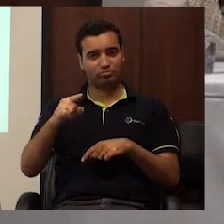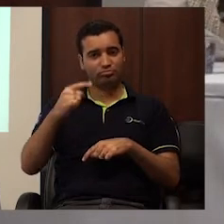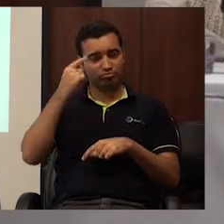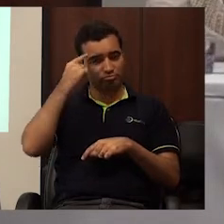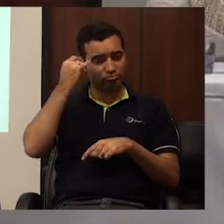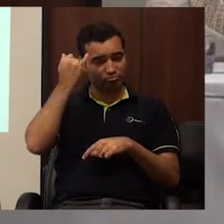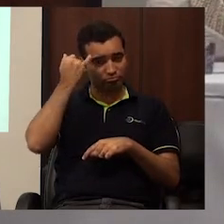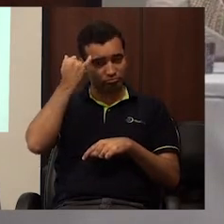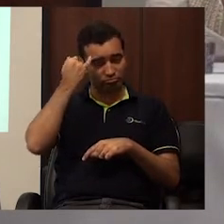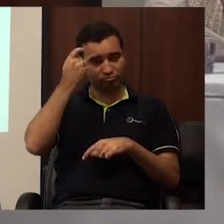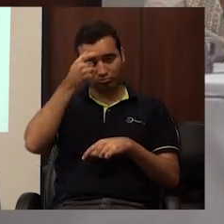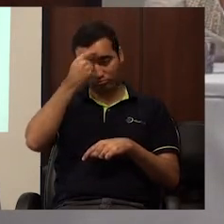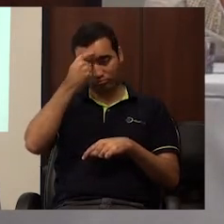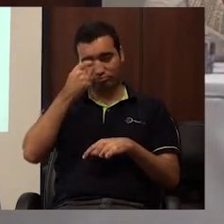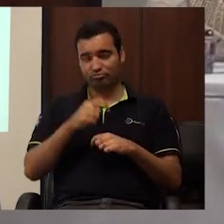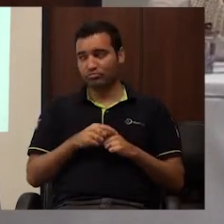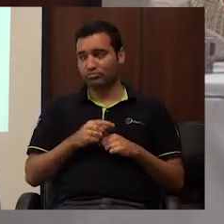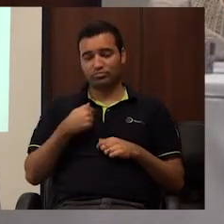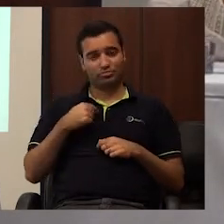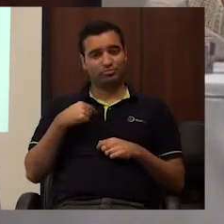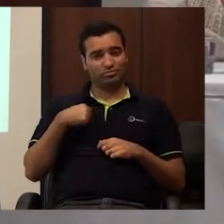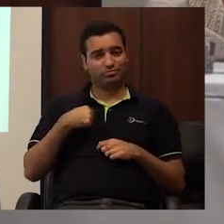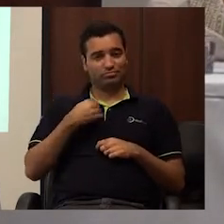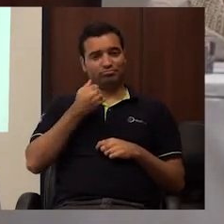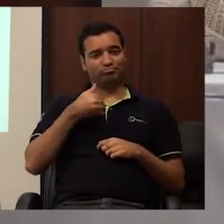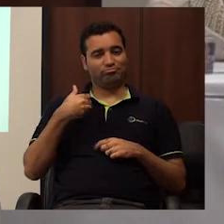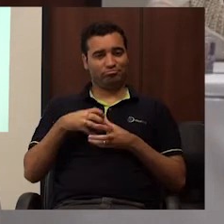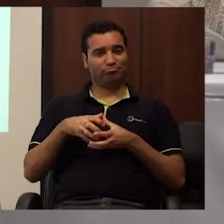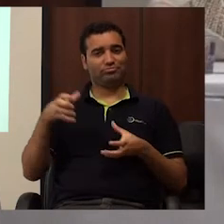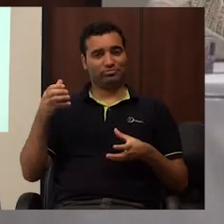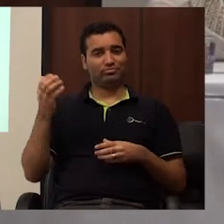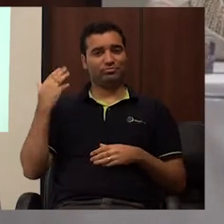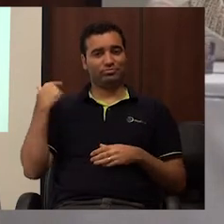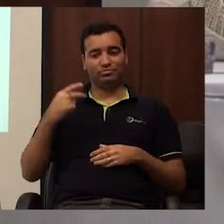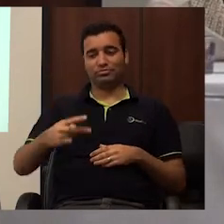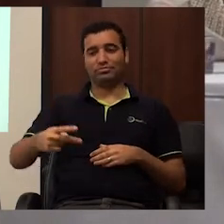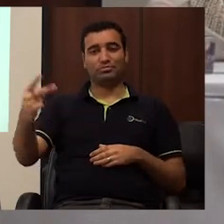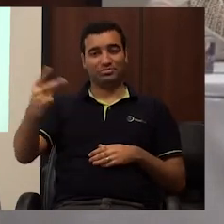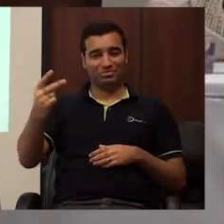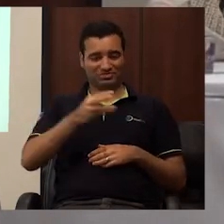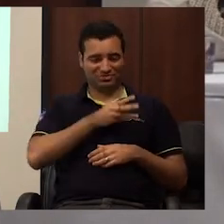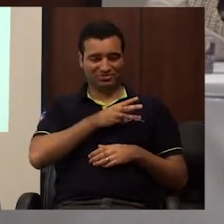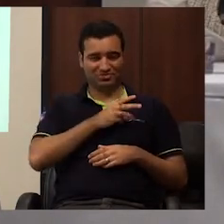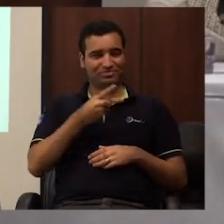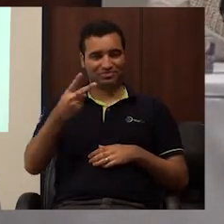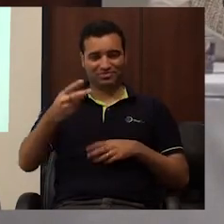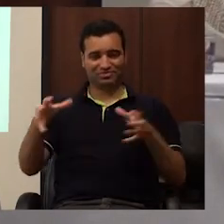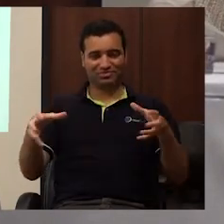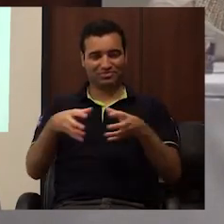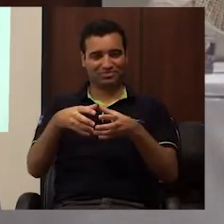intelectual. E quando eu disse que sou histórica, eu sou da segunda turma de formados nessa